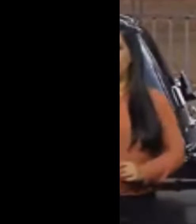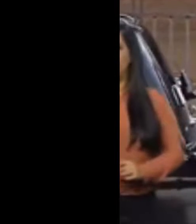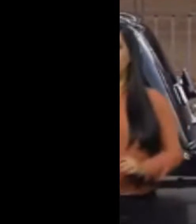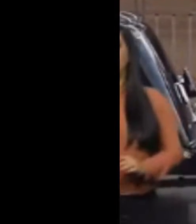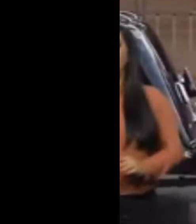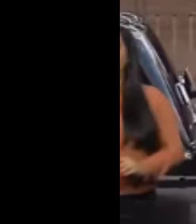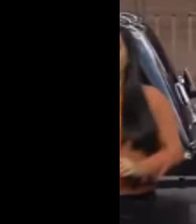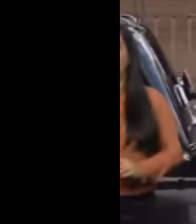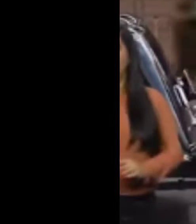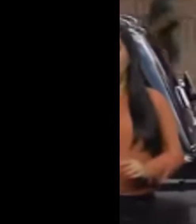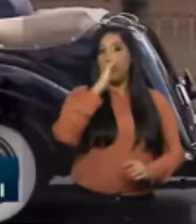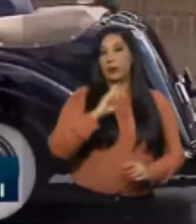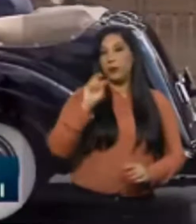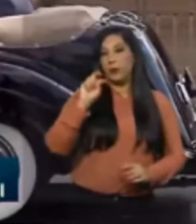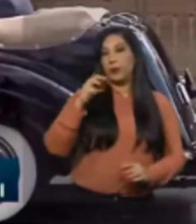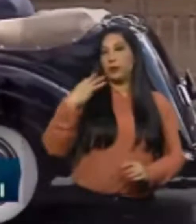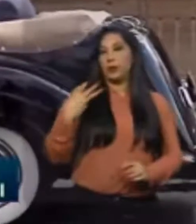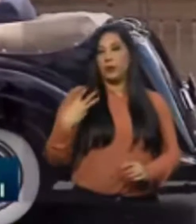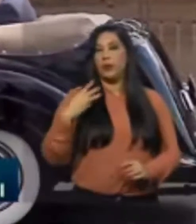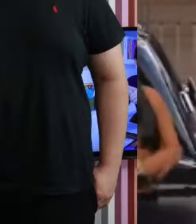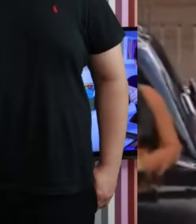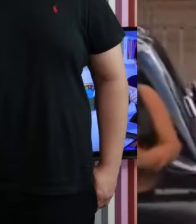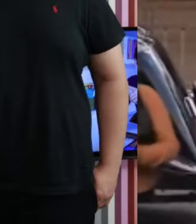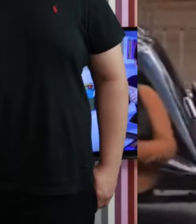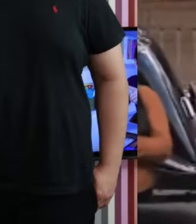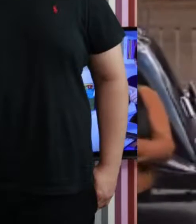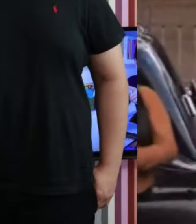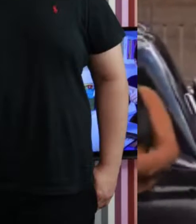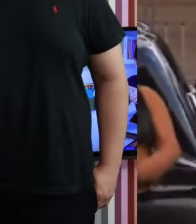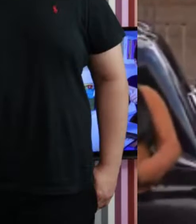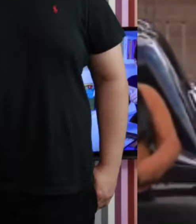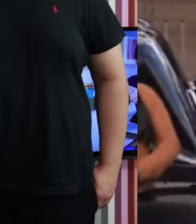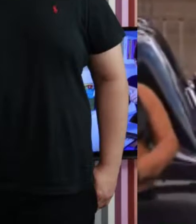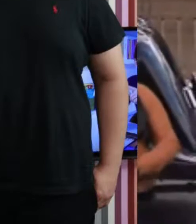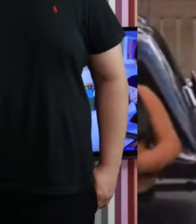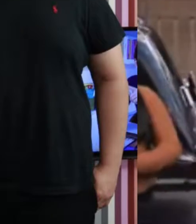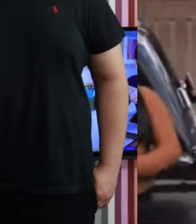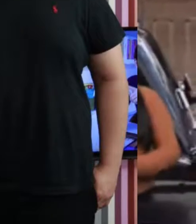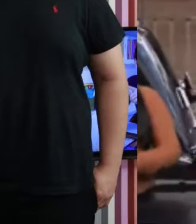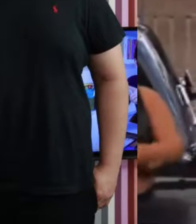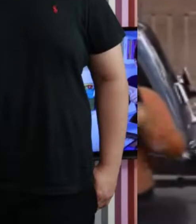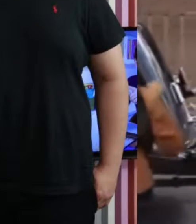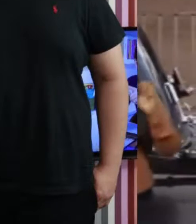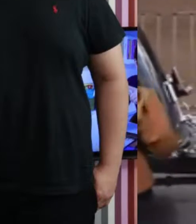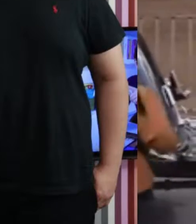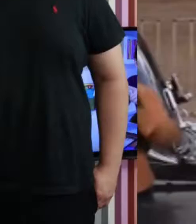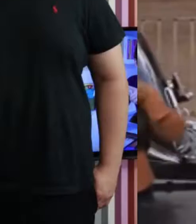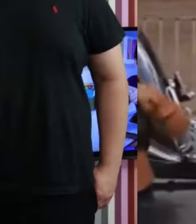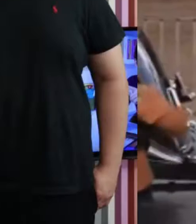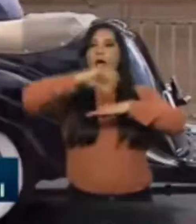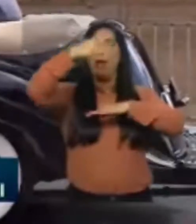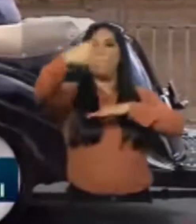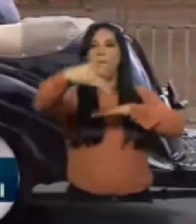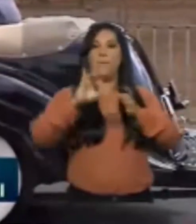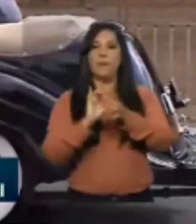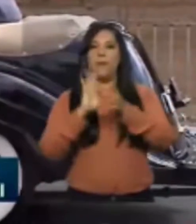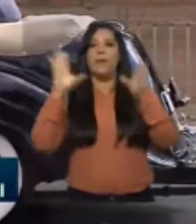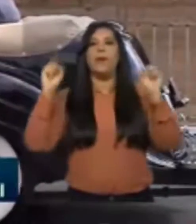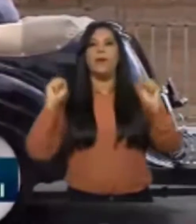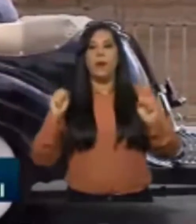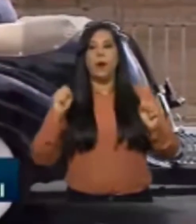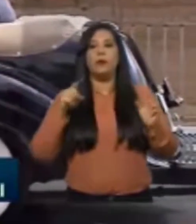teve quebra de sigilo telefônico, telemático, enfim. Um canal que presta um grande serviço à